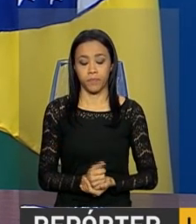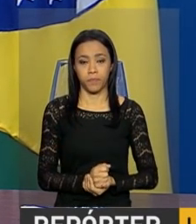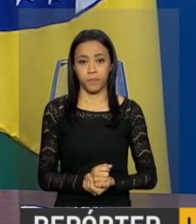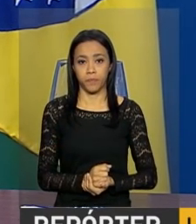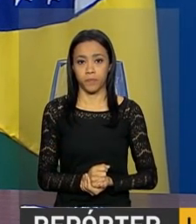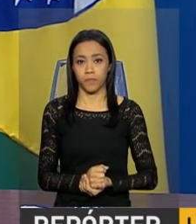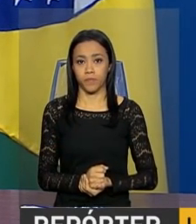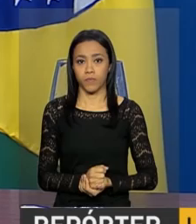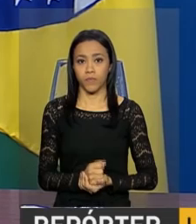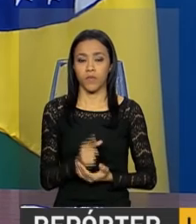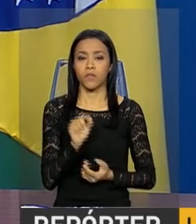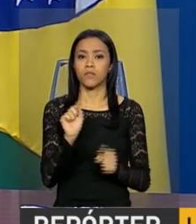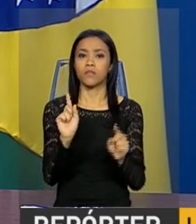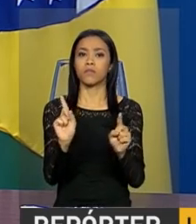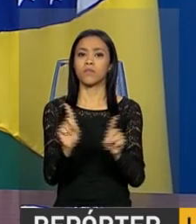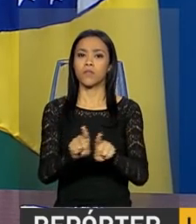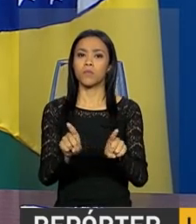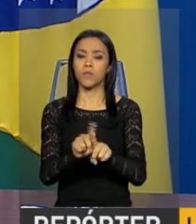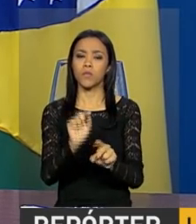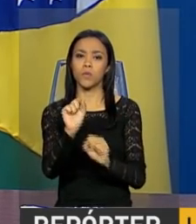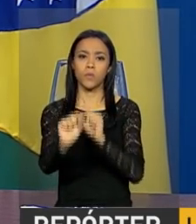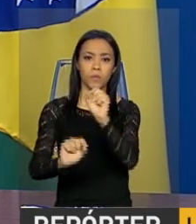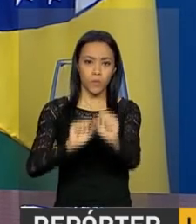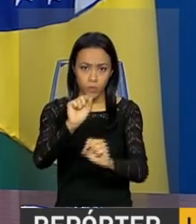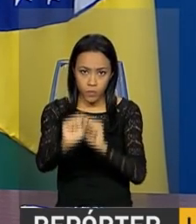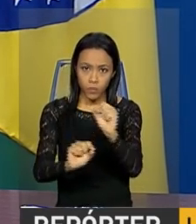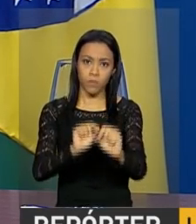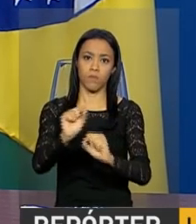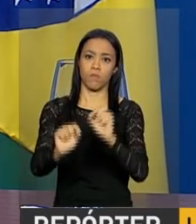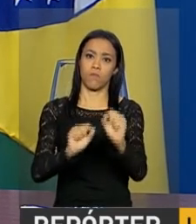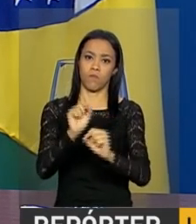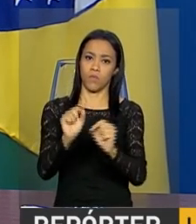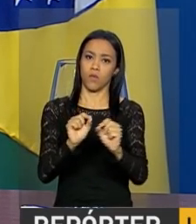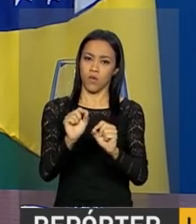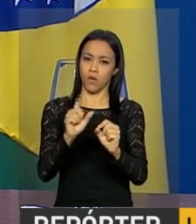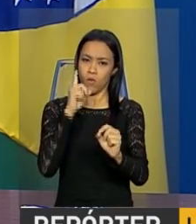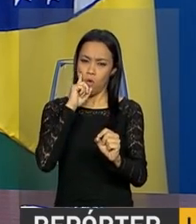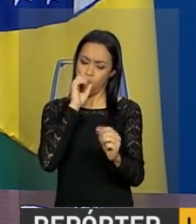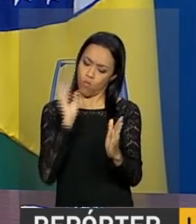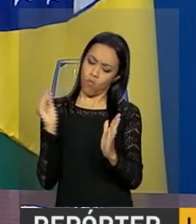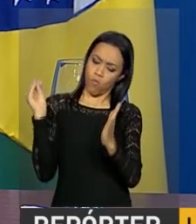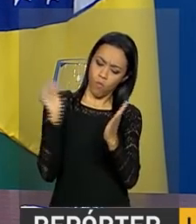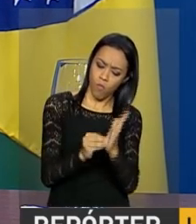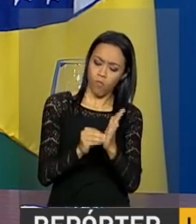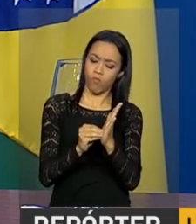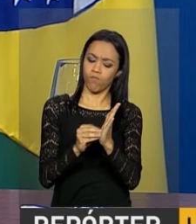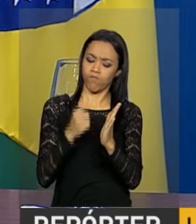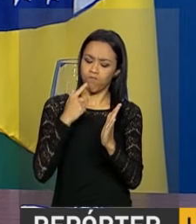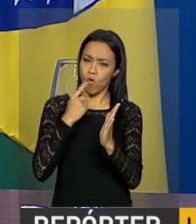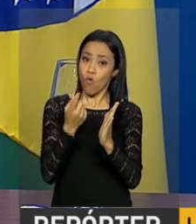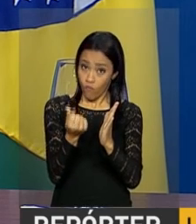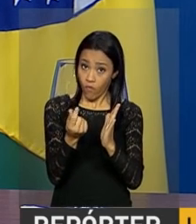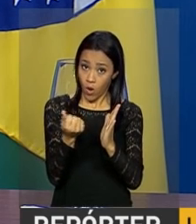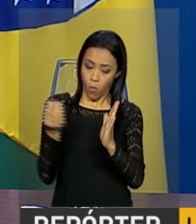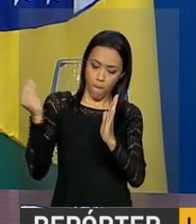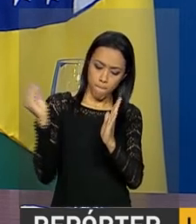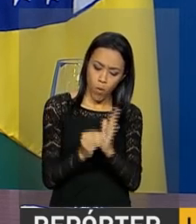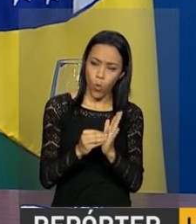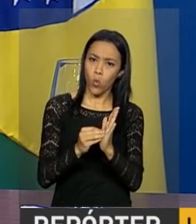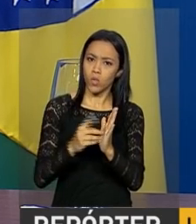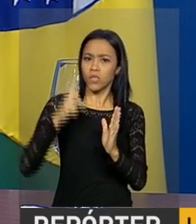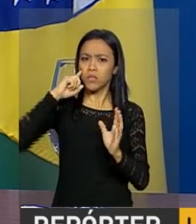claramente com uma estimativa absolutamente realista, o mais próximo possível, como já